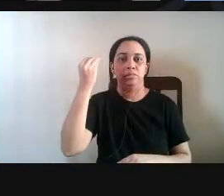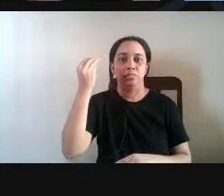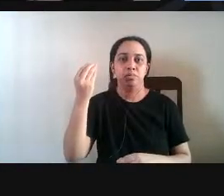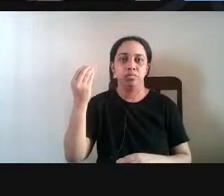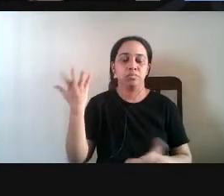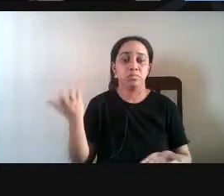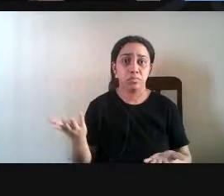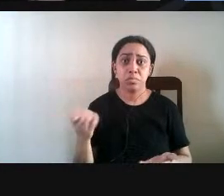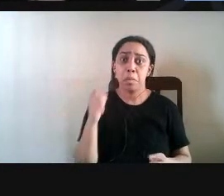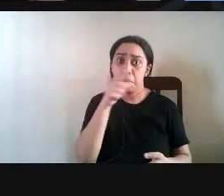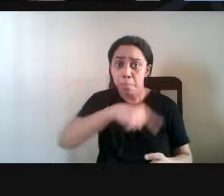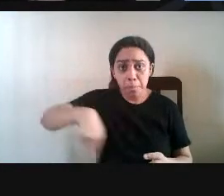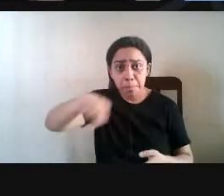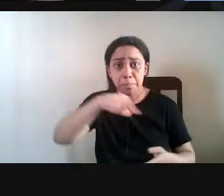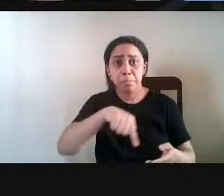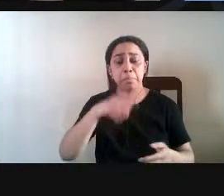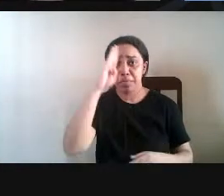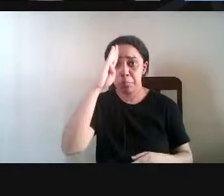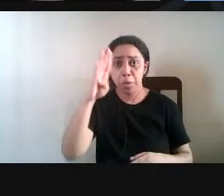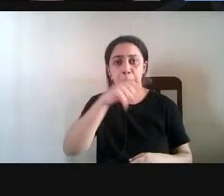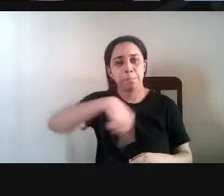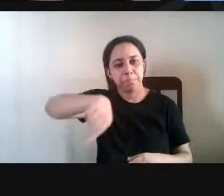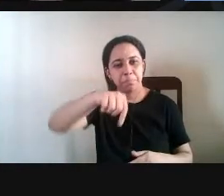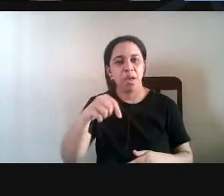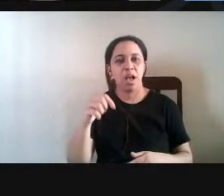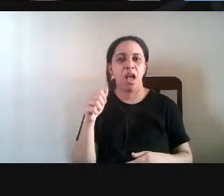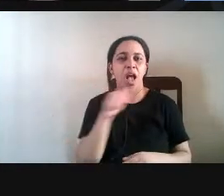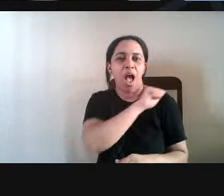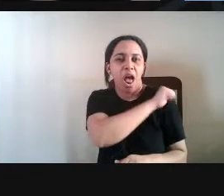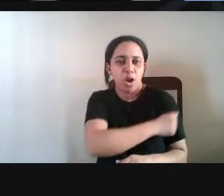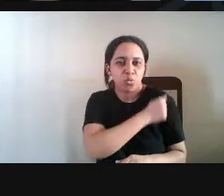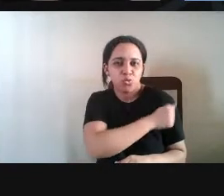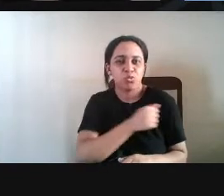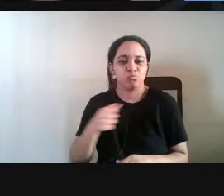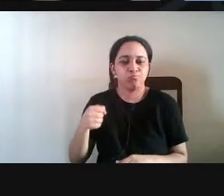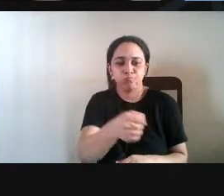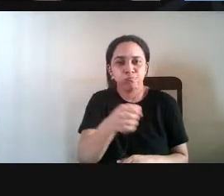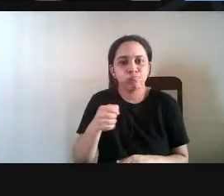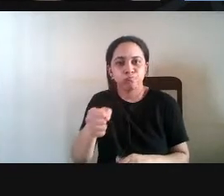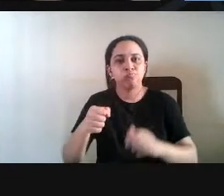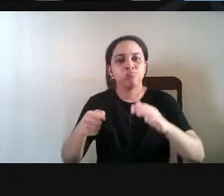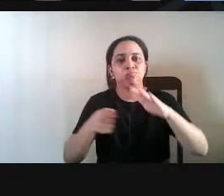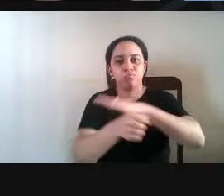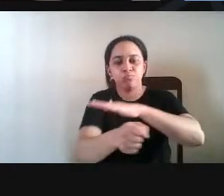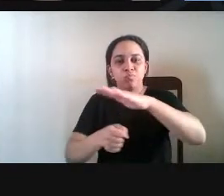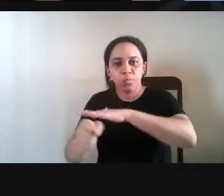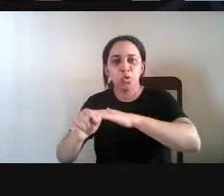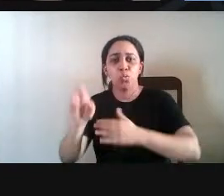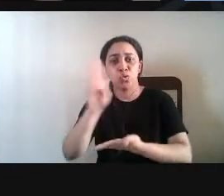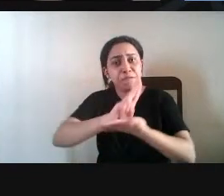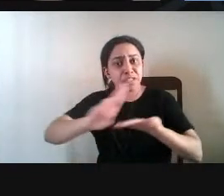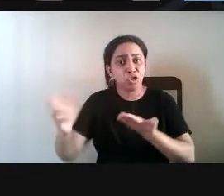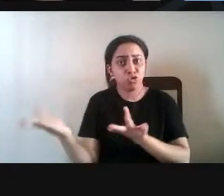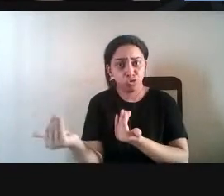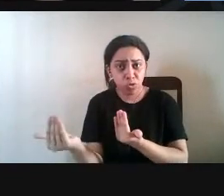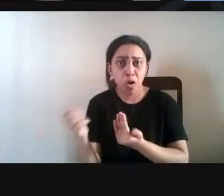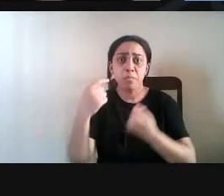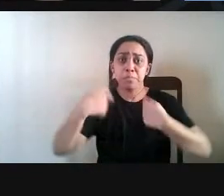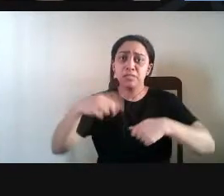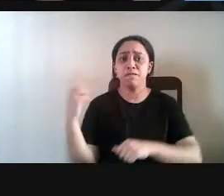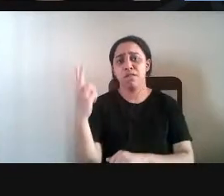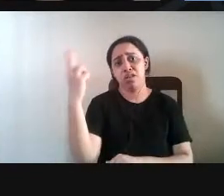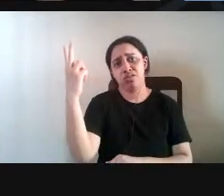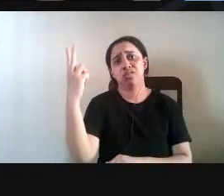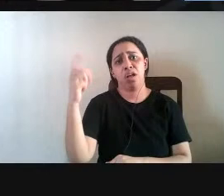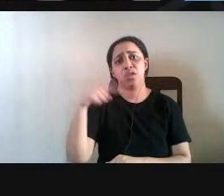universidade, precisa conhecer esses valores e dar o maior valor e dar o maior prestígio para esse tipo de autor regional.